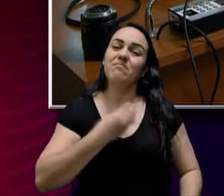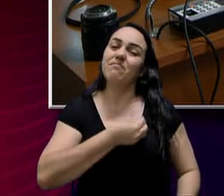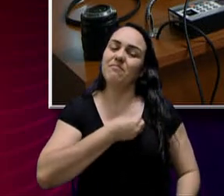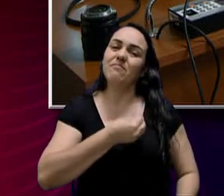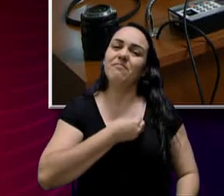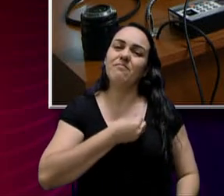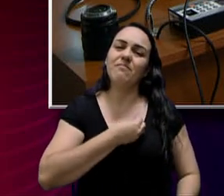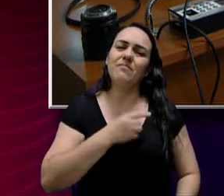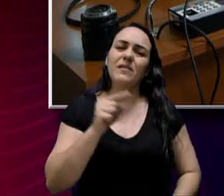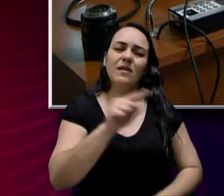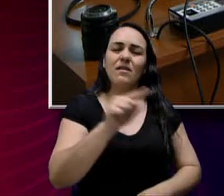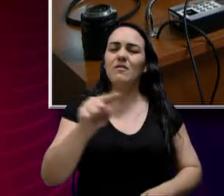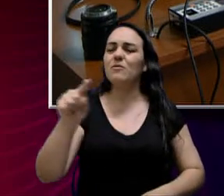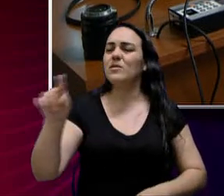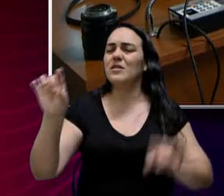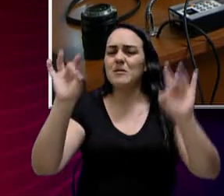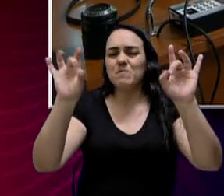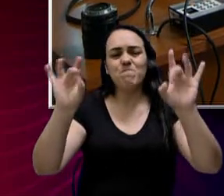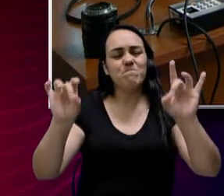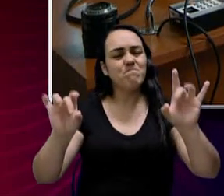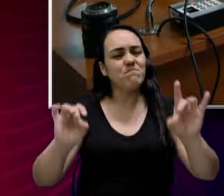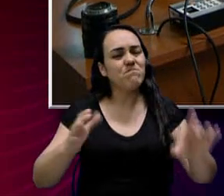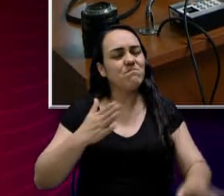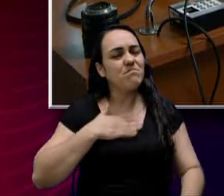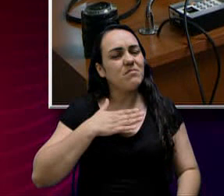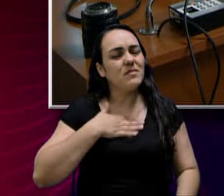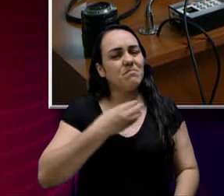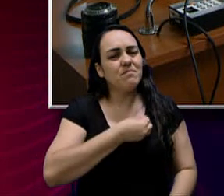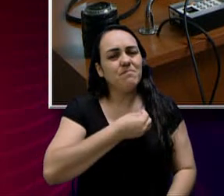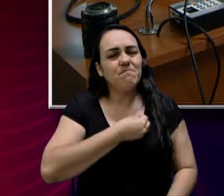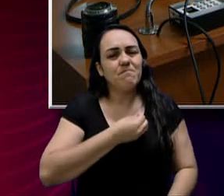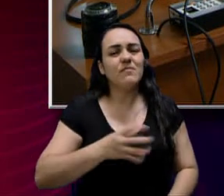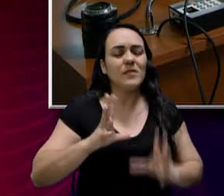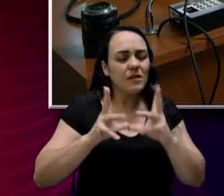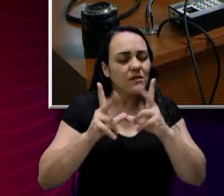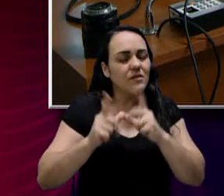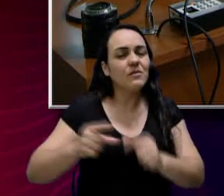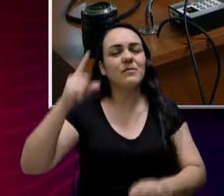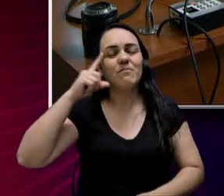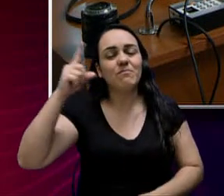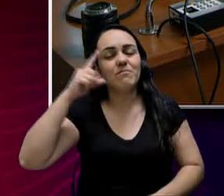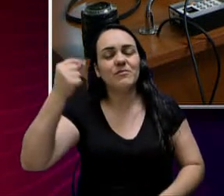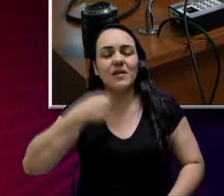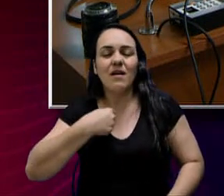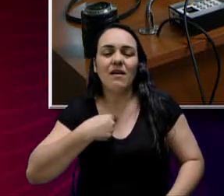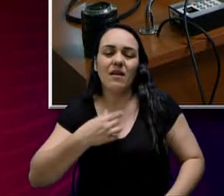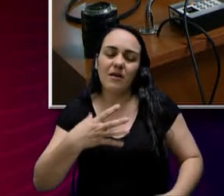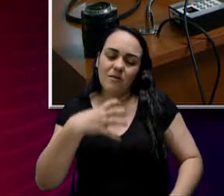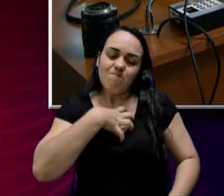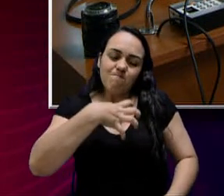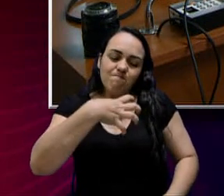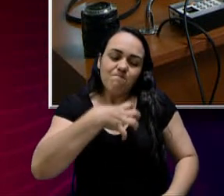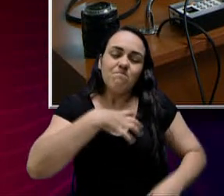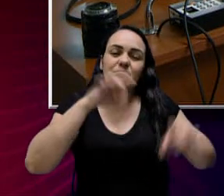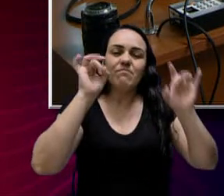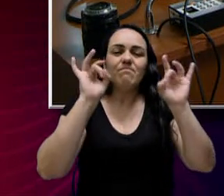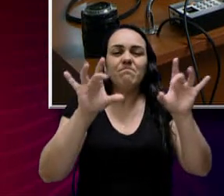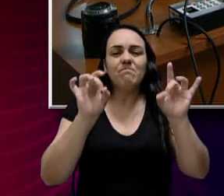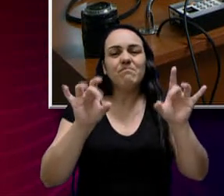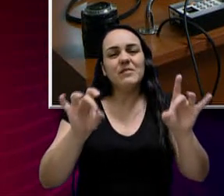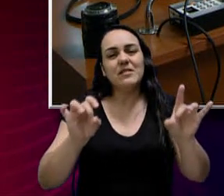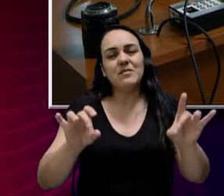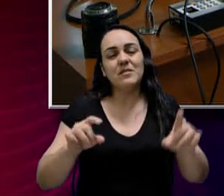Vocês são pérolas do meu tesouro e fazem com que cada dia da minha vida eu me sinta especial, não apenas hoje em razão